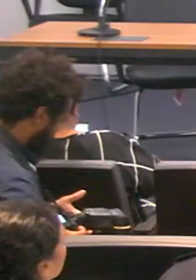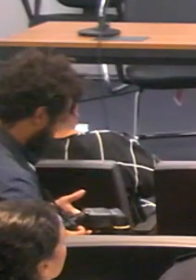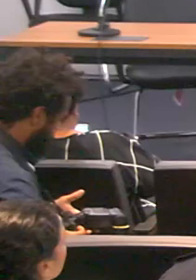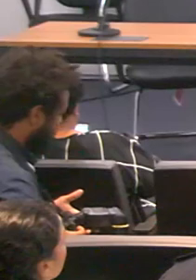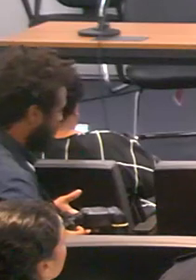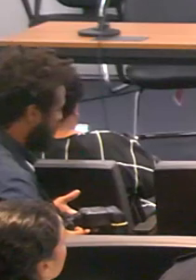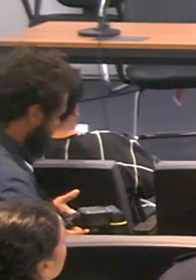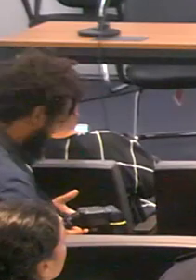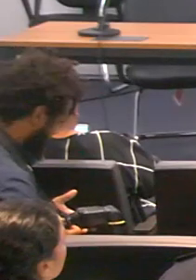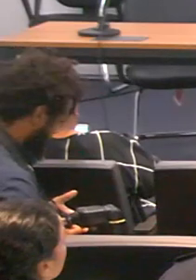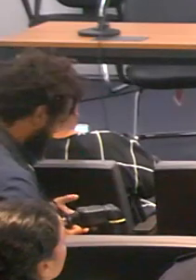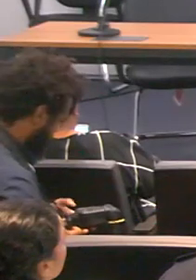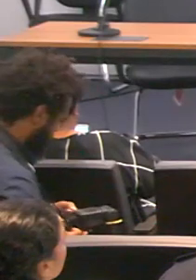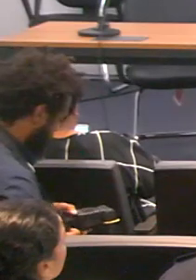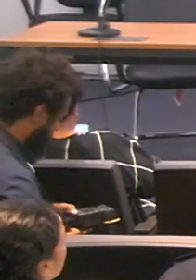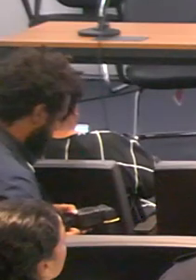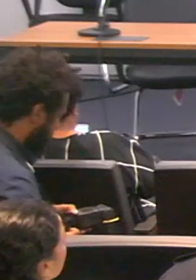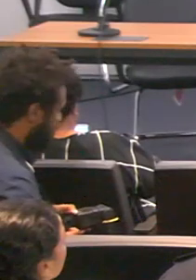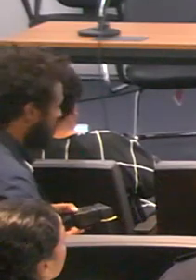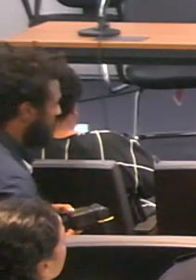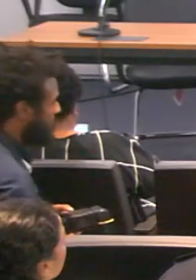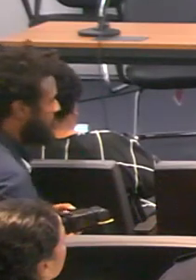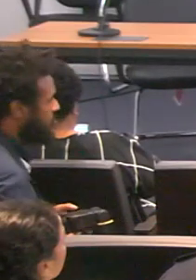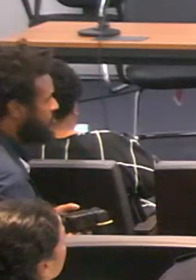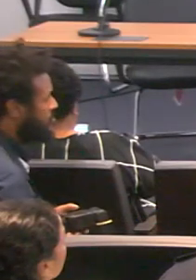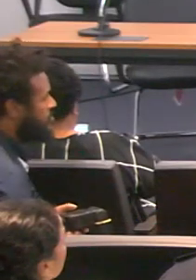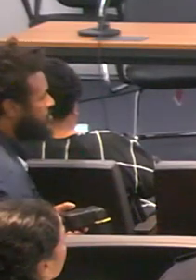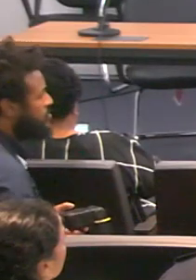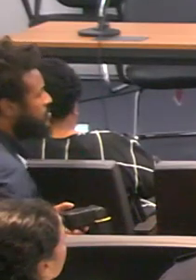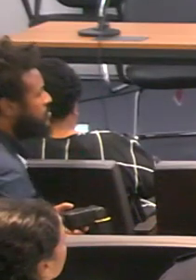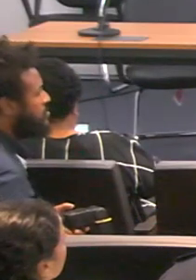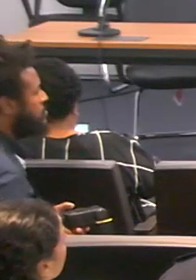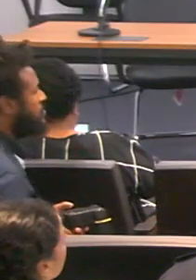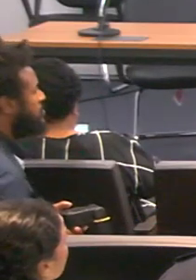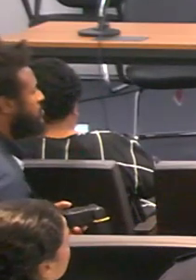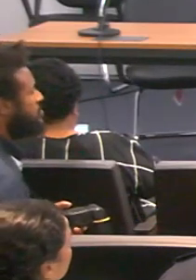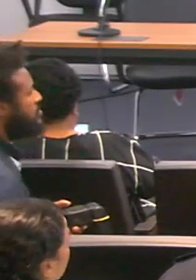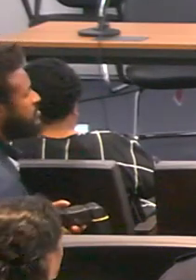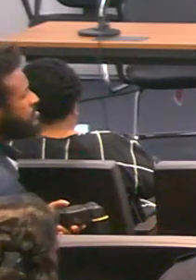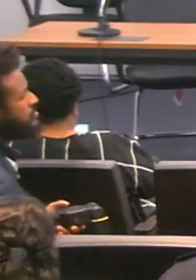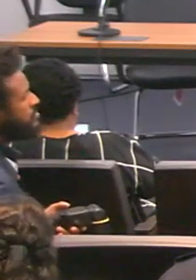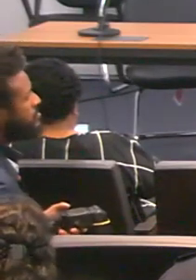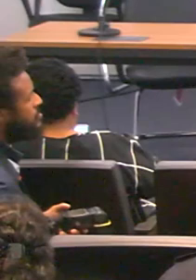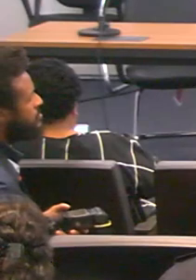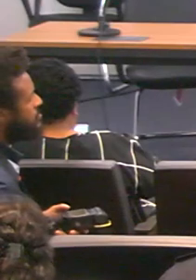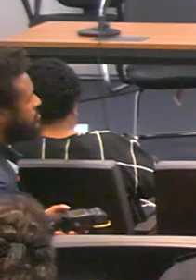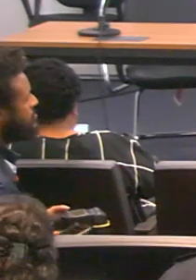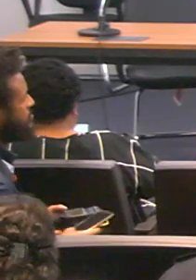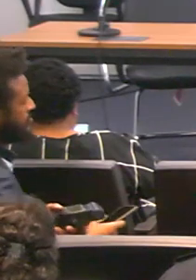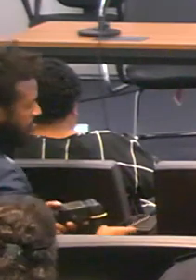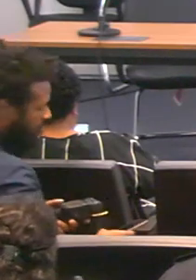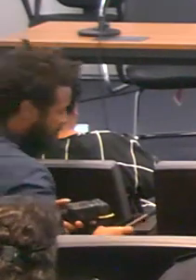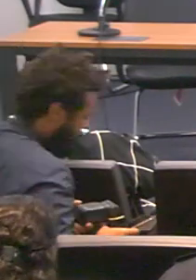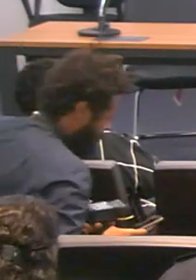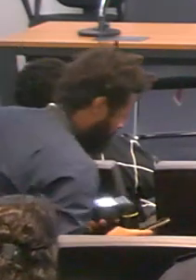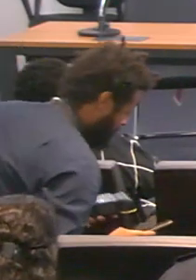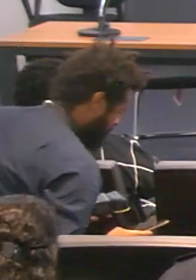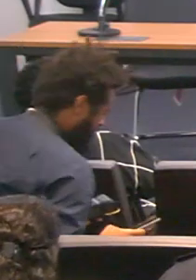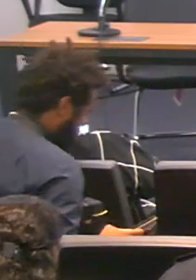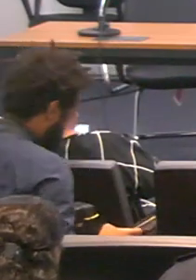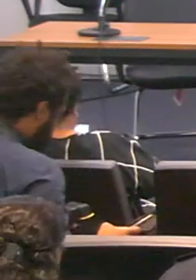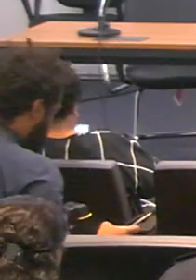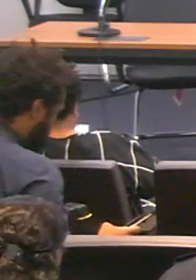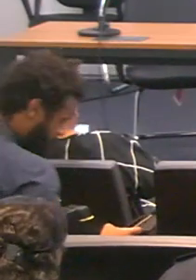conversar com a família trazer os pais para conversar nessa situação nessa situação que se tiver algum